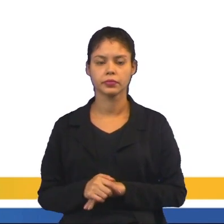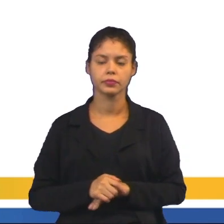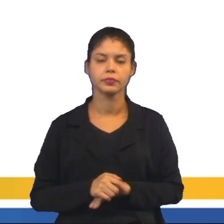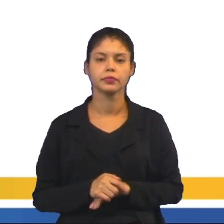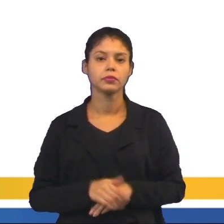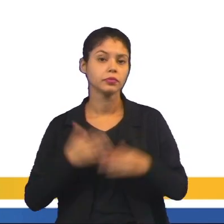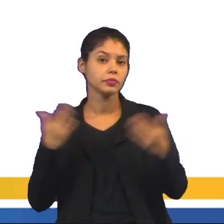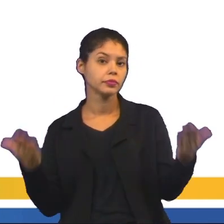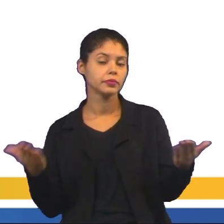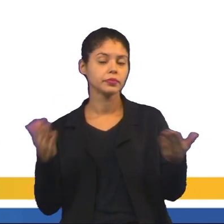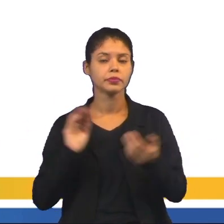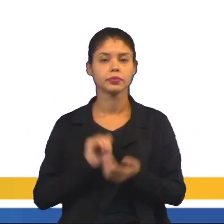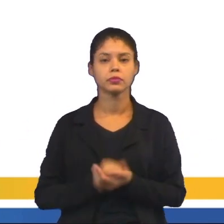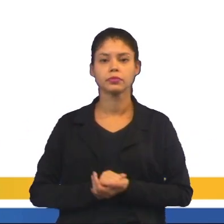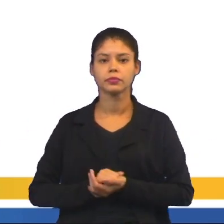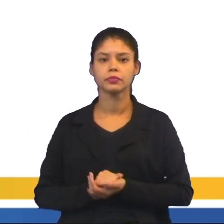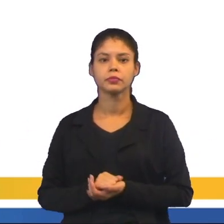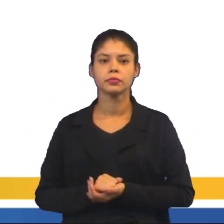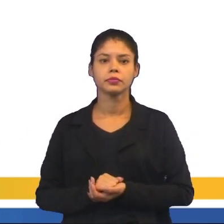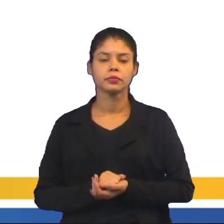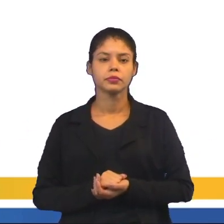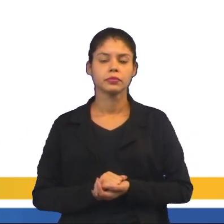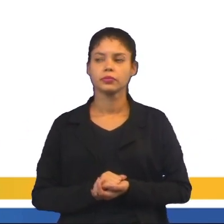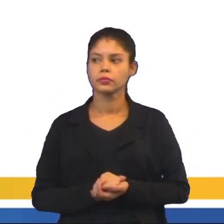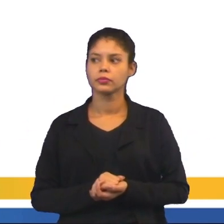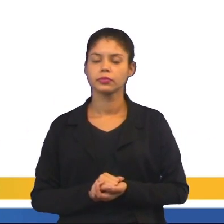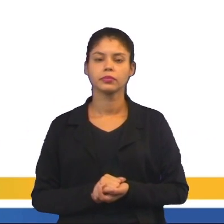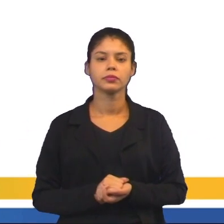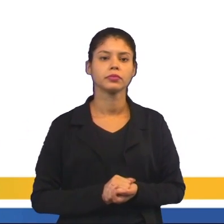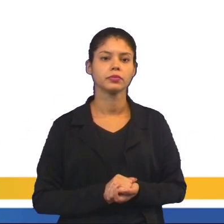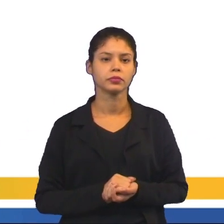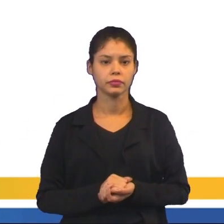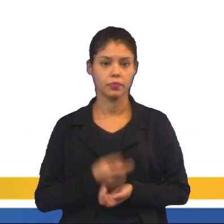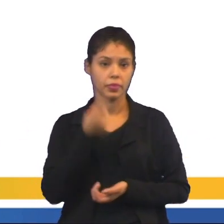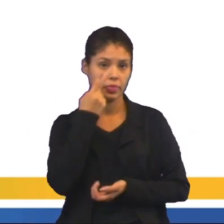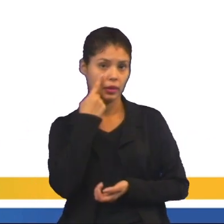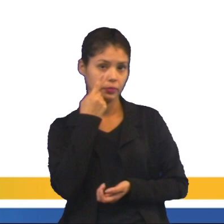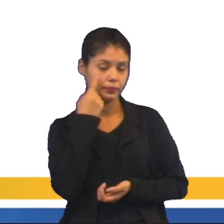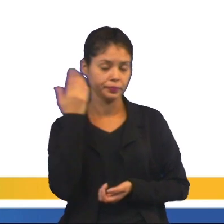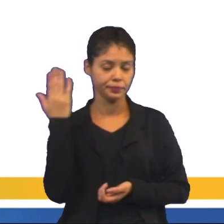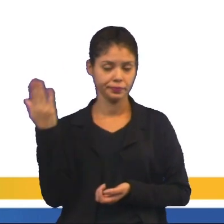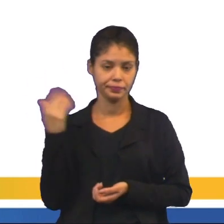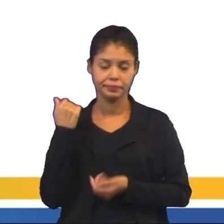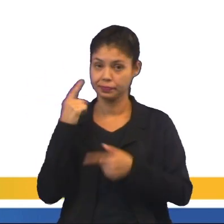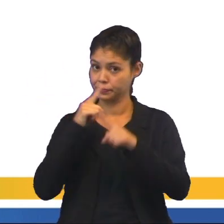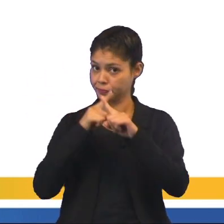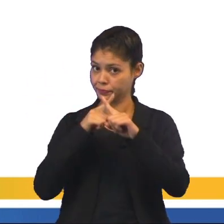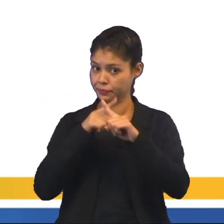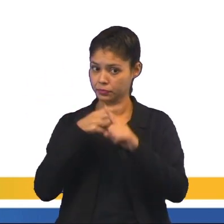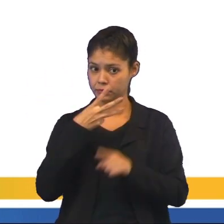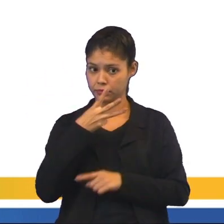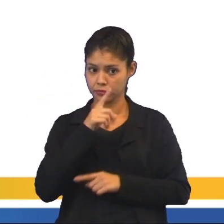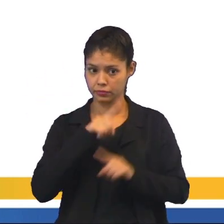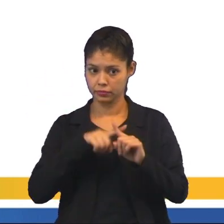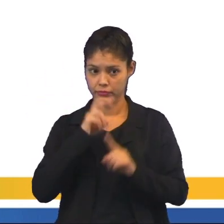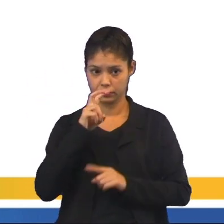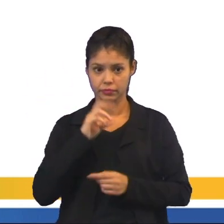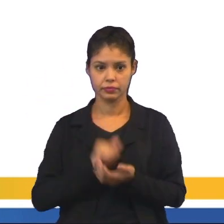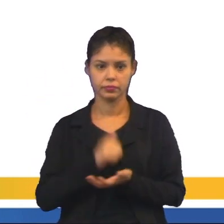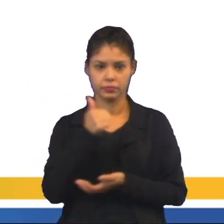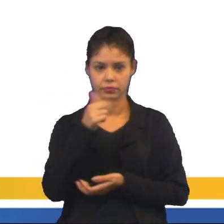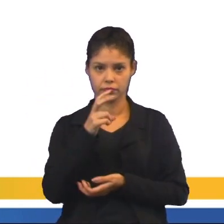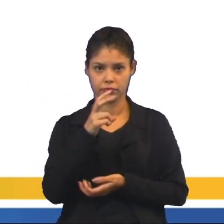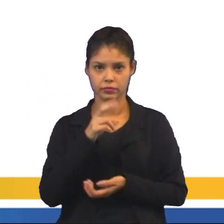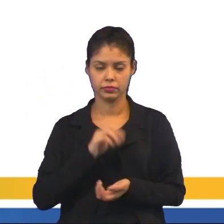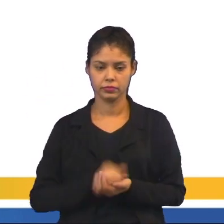y. Então, vamos lá. Quando a gente volta lá, pessoal, observe aí, ó, eu vou multiplicar 3 vezes 5,